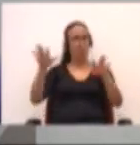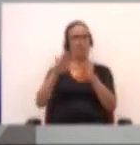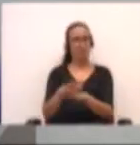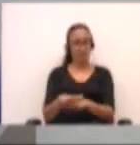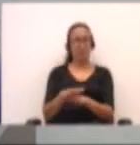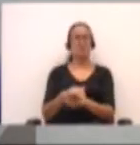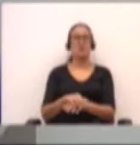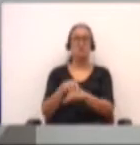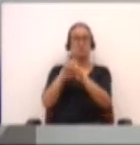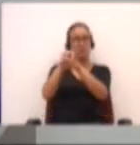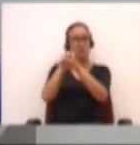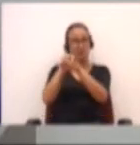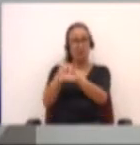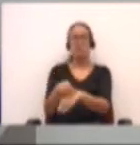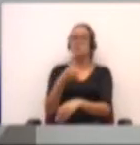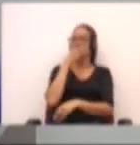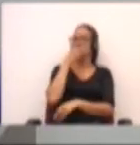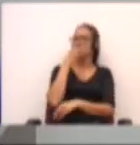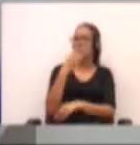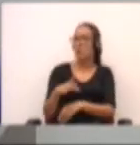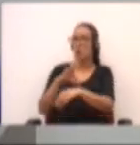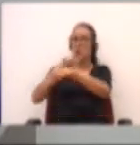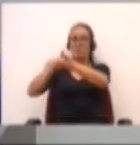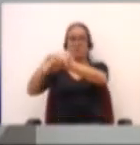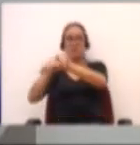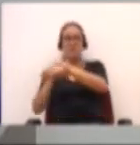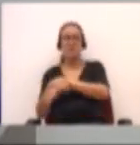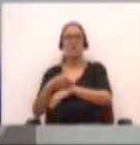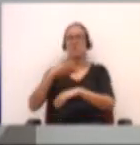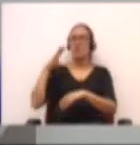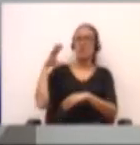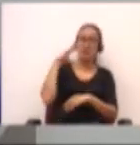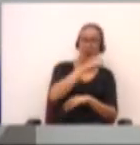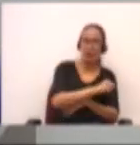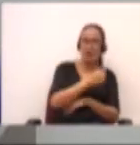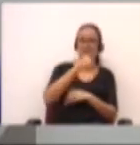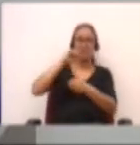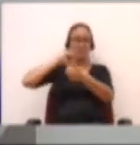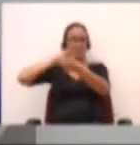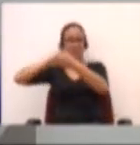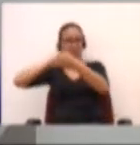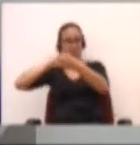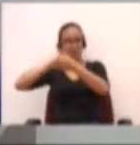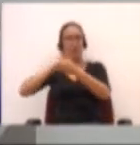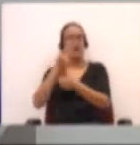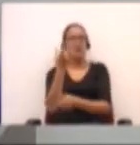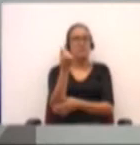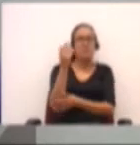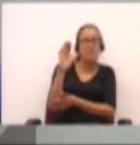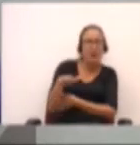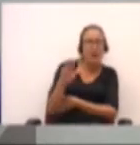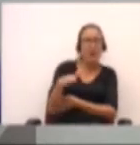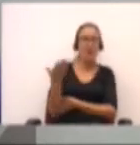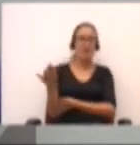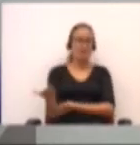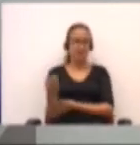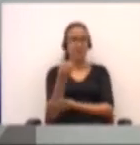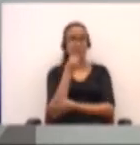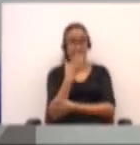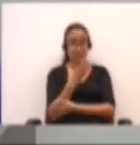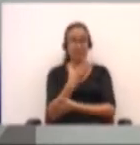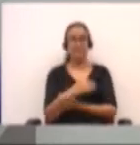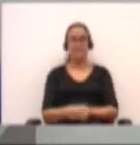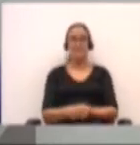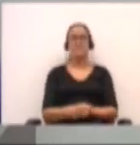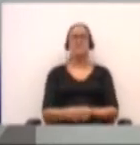transporte de passageiro para nós chegar no nosso destino com segurança, com qualidade e, acima de tudo, com preço acessível. E, acima de tudo, faz muito